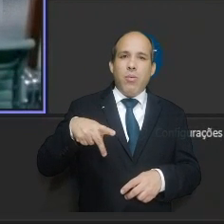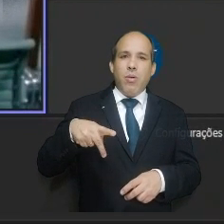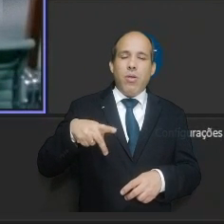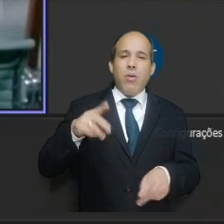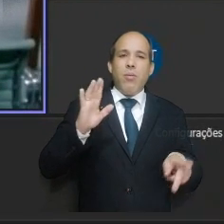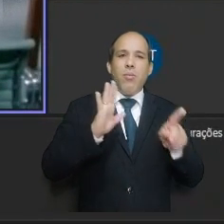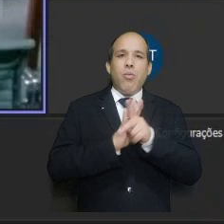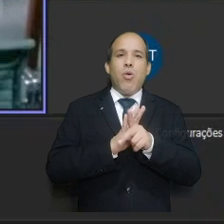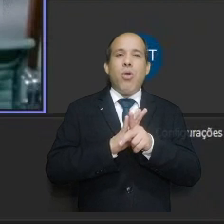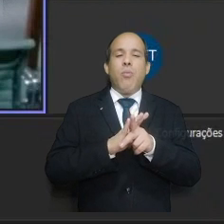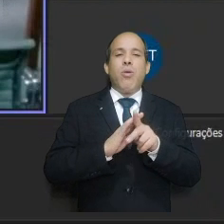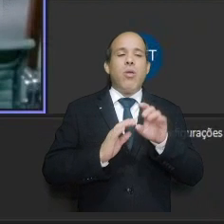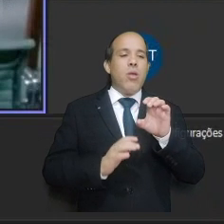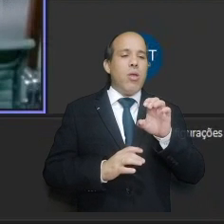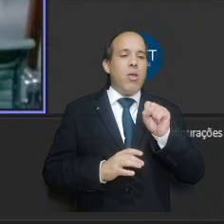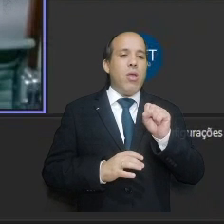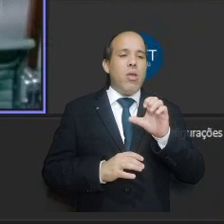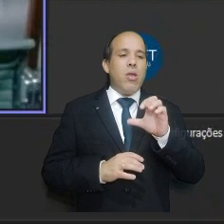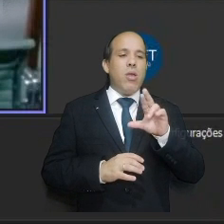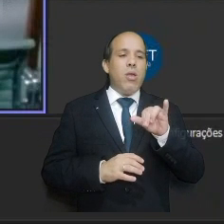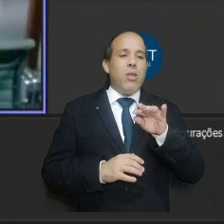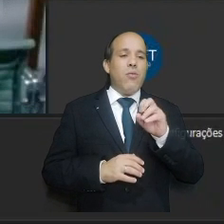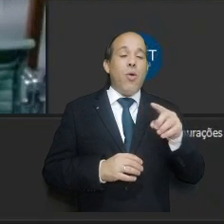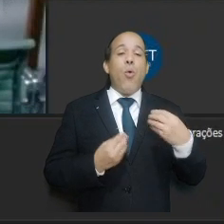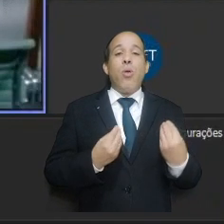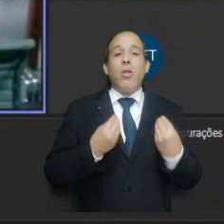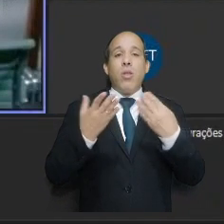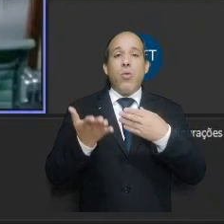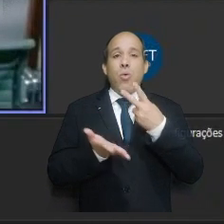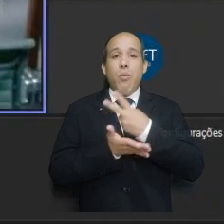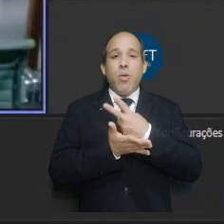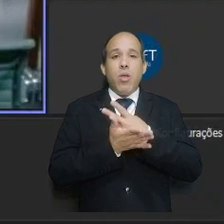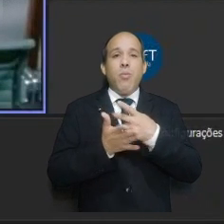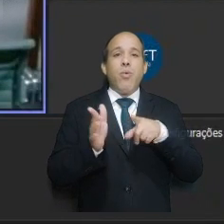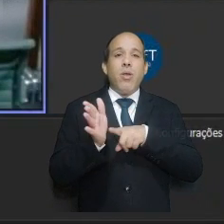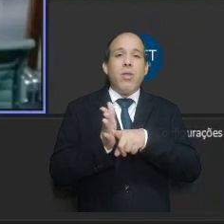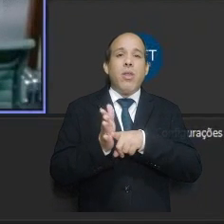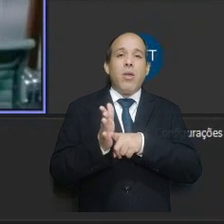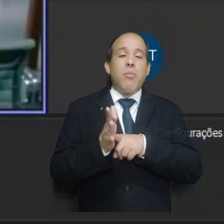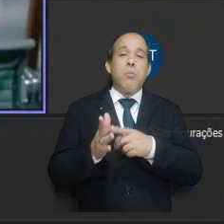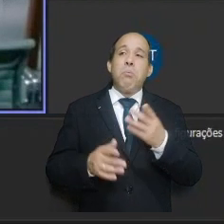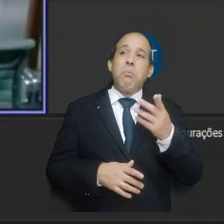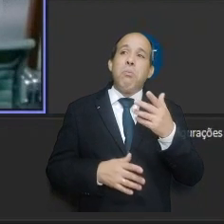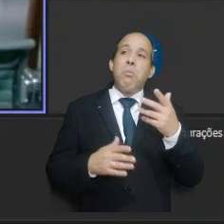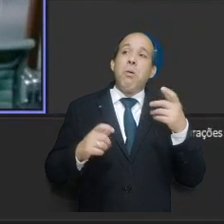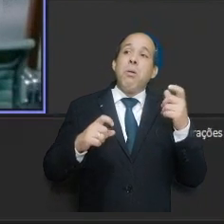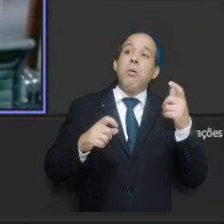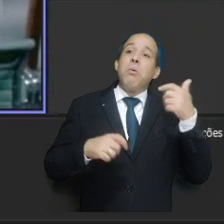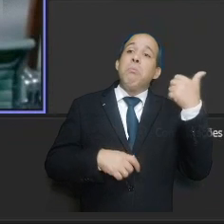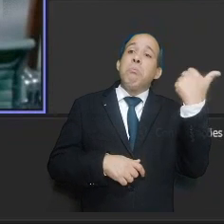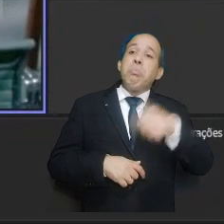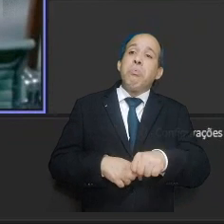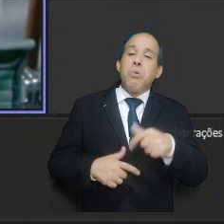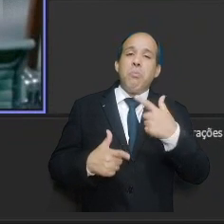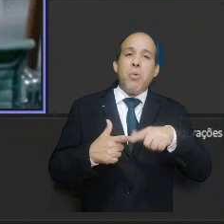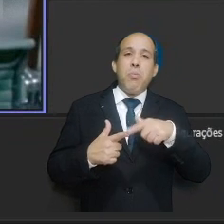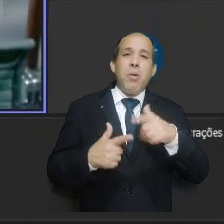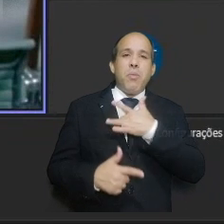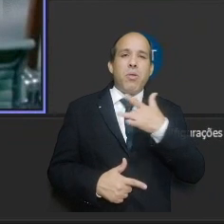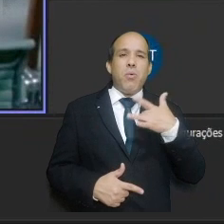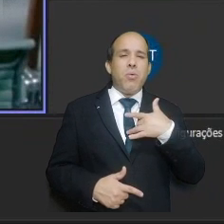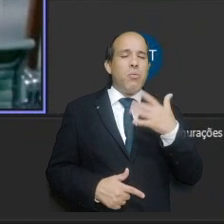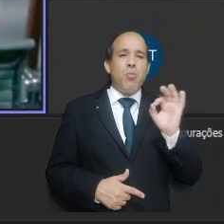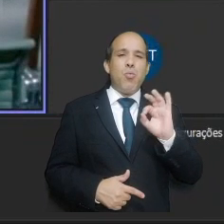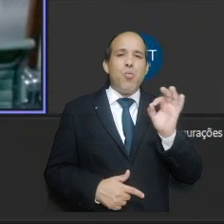para o cargo de escrivão. Entregou os mesmos exames e, na ocasião, ela não foi considerada